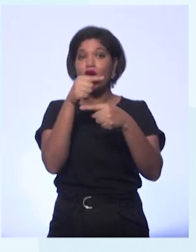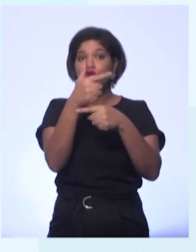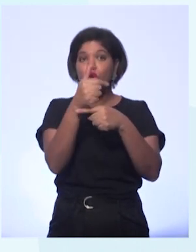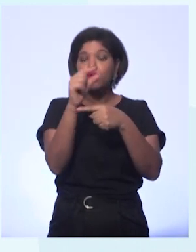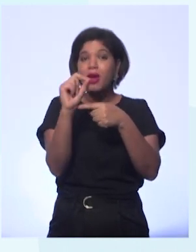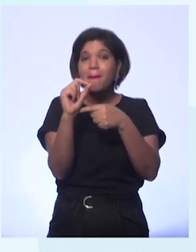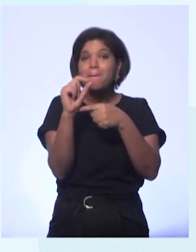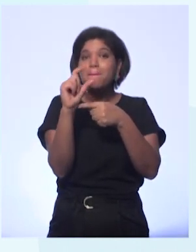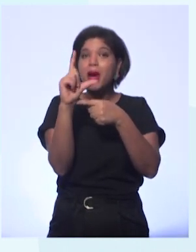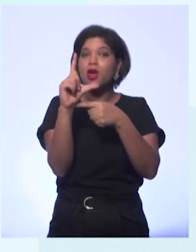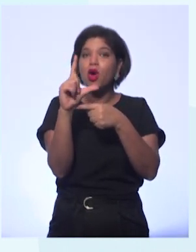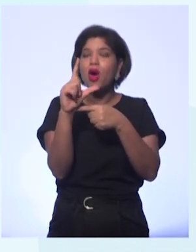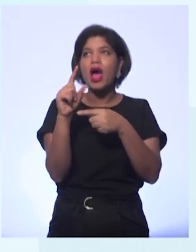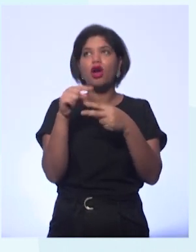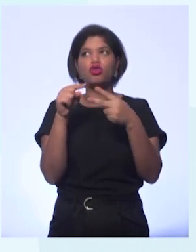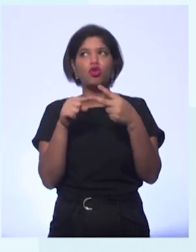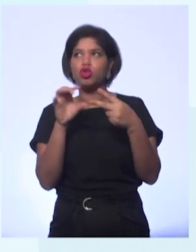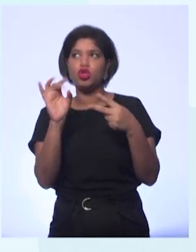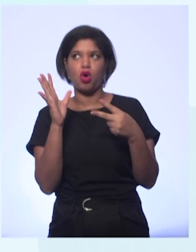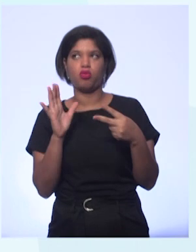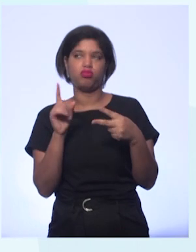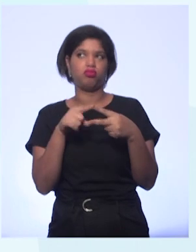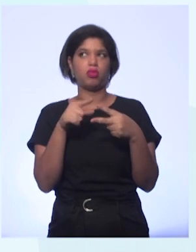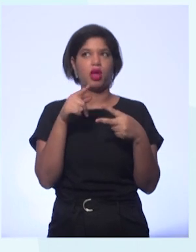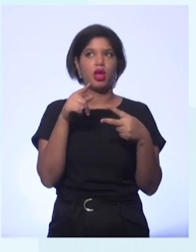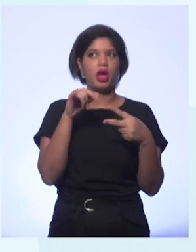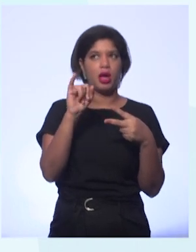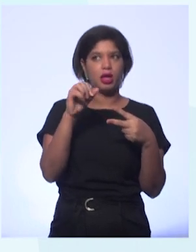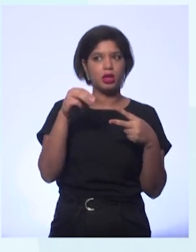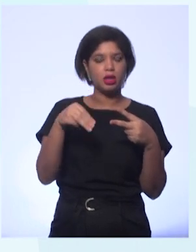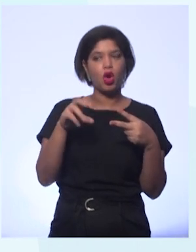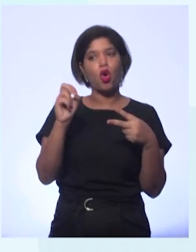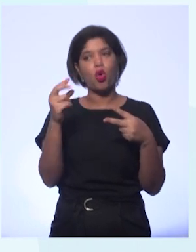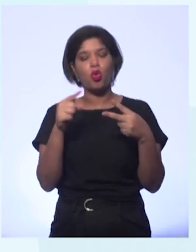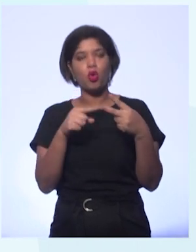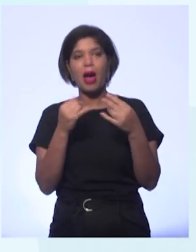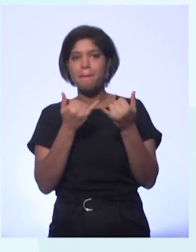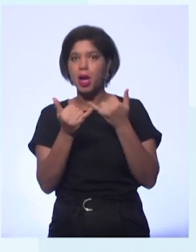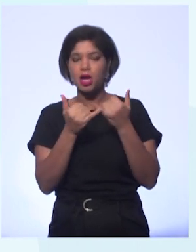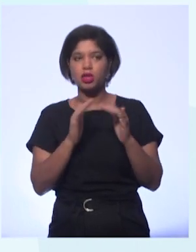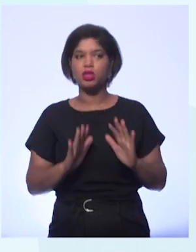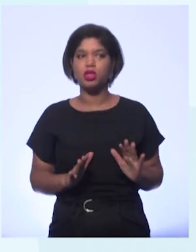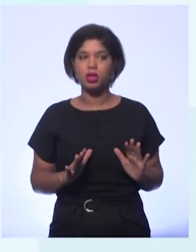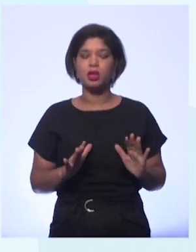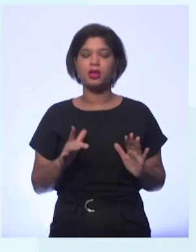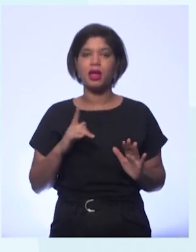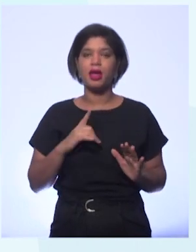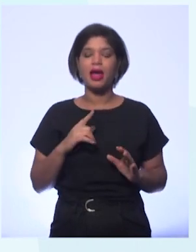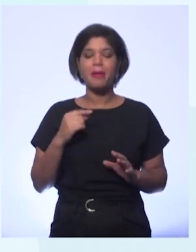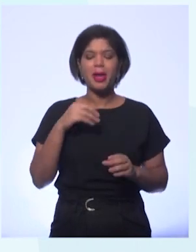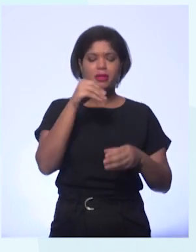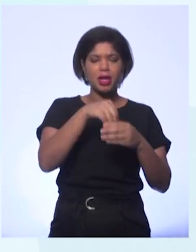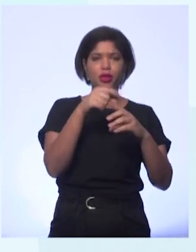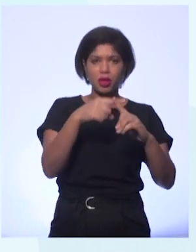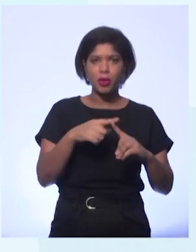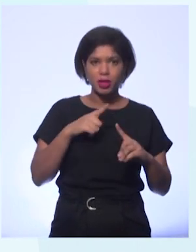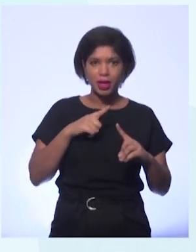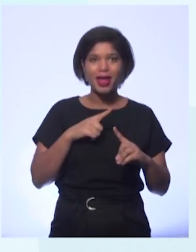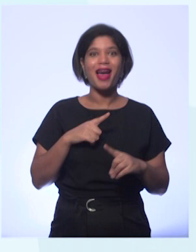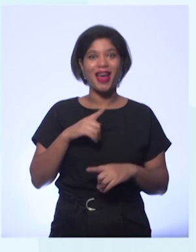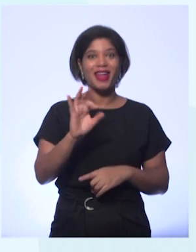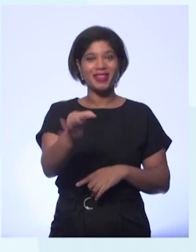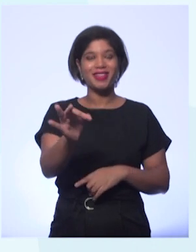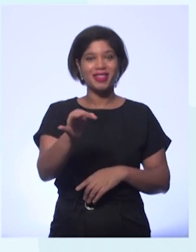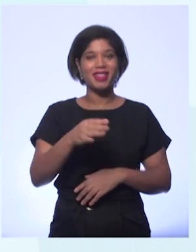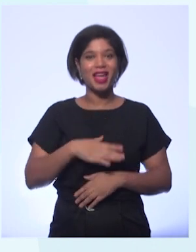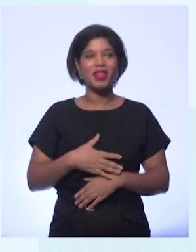é maior, ou ele vai ser imprópria ou vai ser aparente. O que, que eu tenho que verificar? Se é da tabuada. Bom, na tabuada do 4 tem 12? Tem. Então, ela é